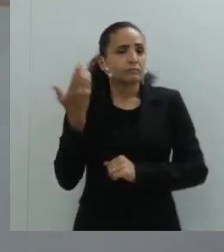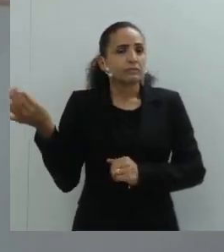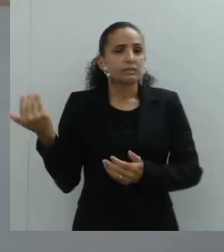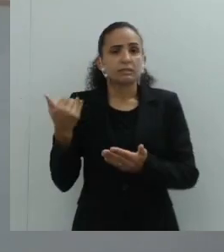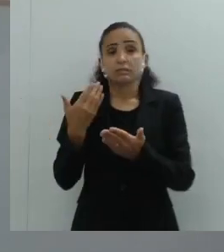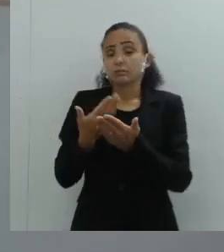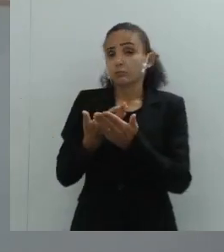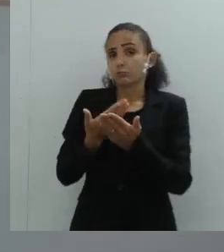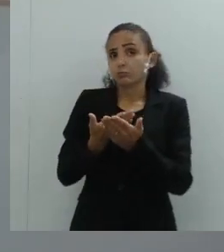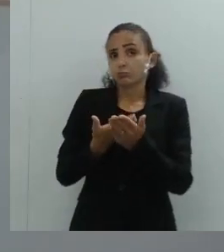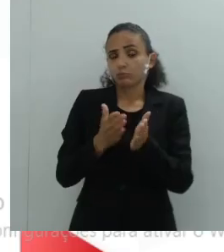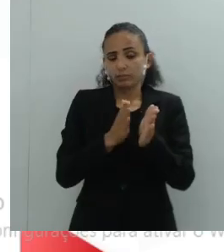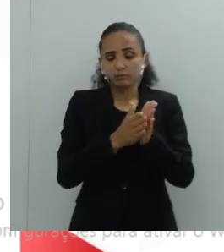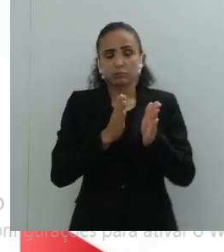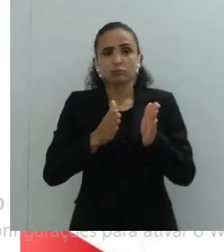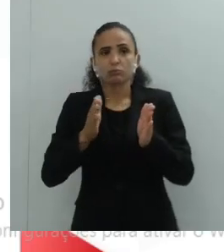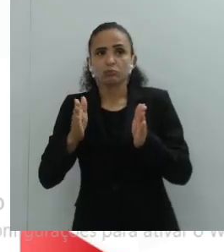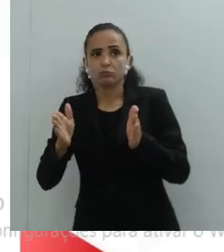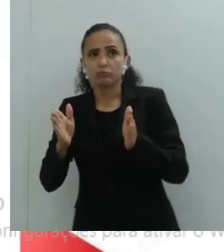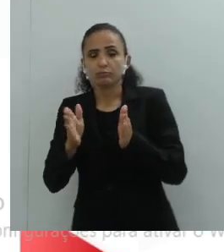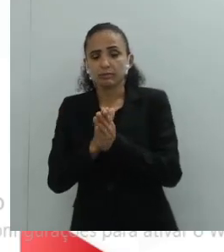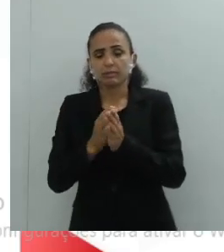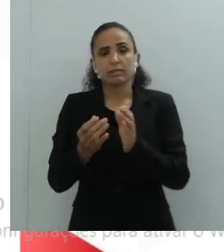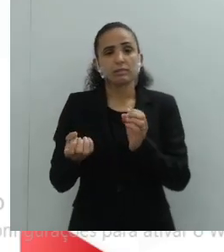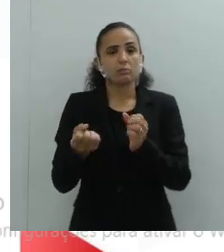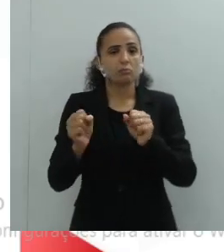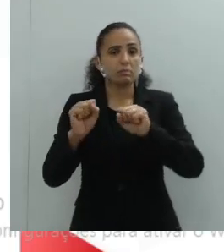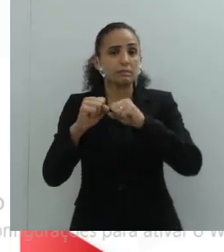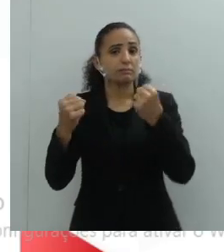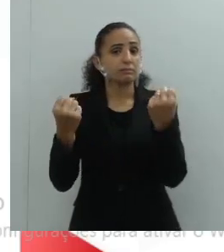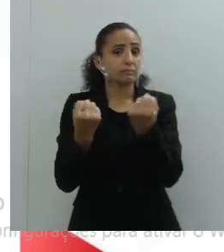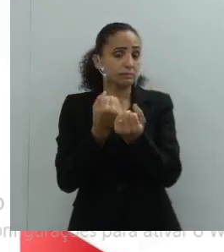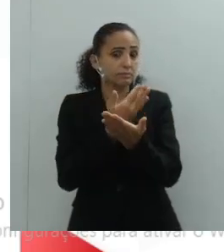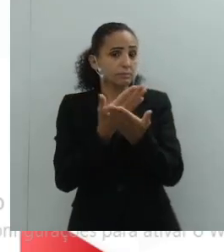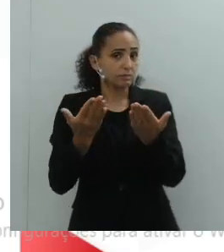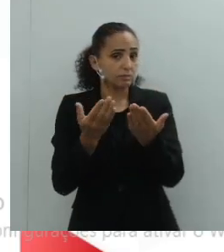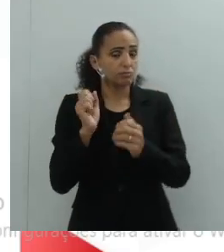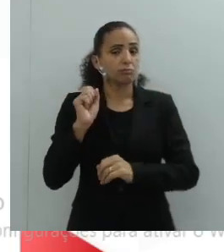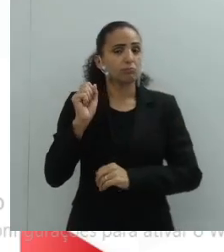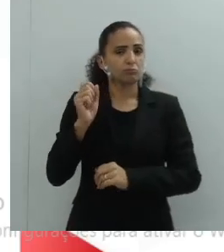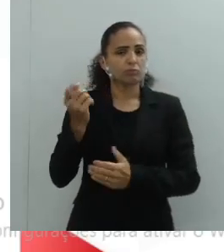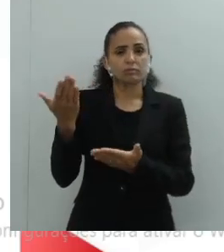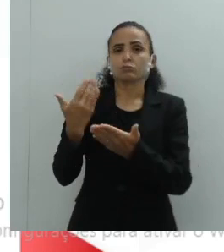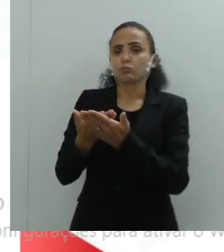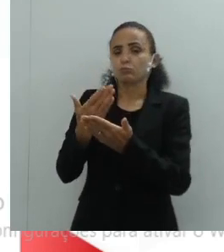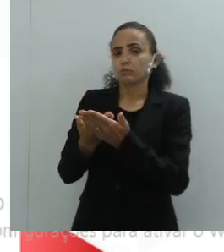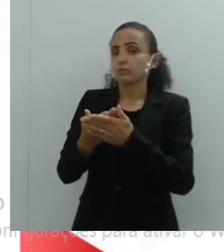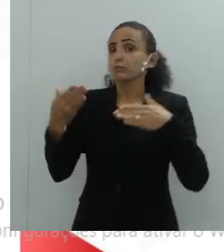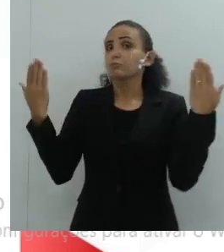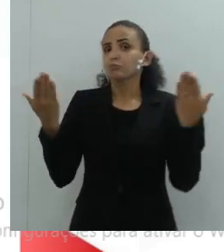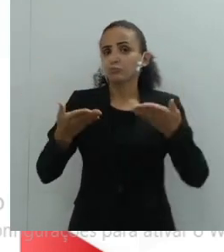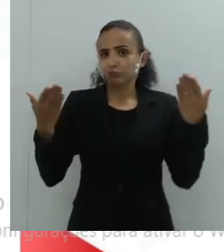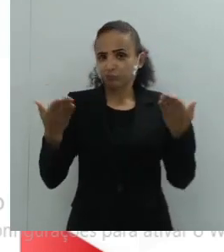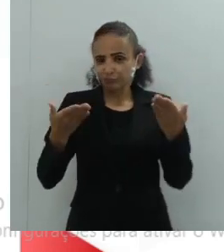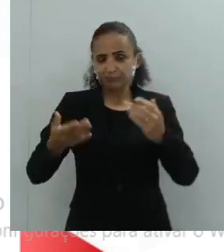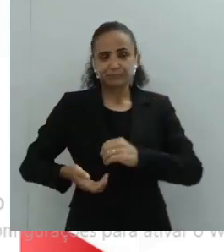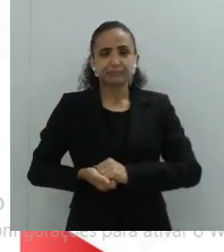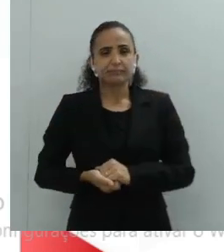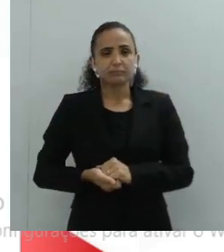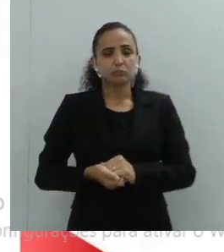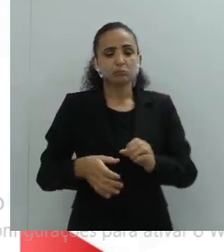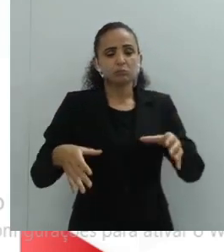comigo para as civilizações pré-colombianas, que é o que a gente vai estudar hoje. Então,